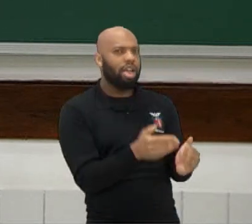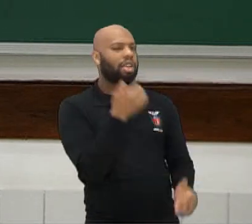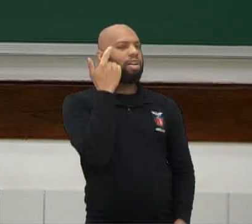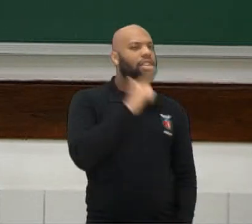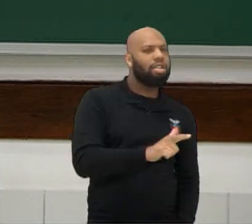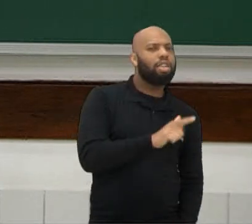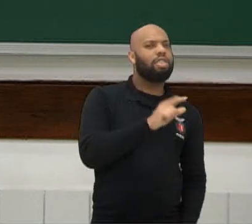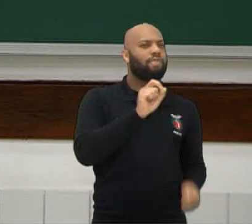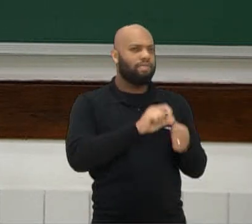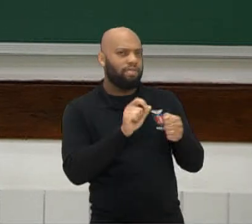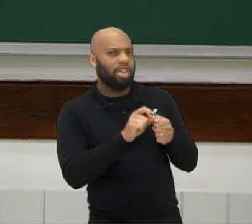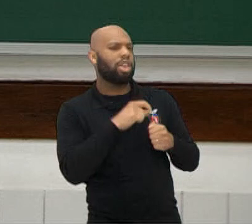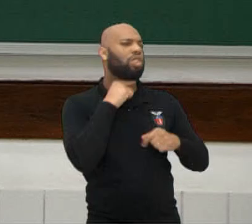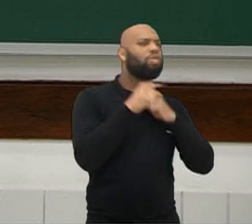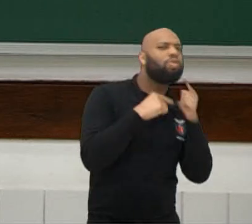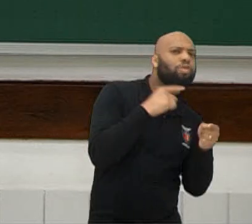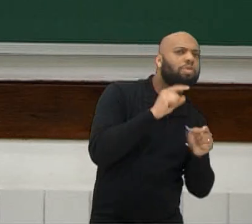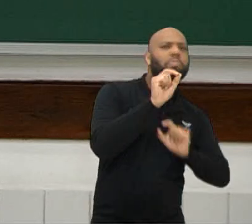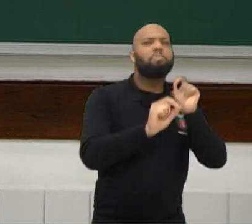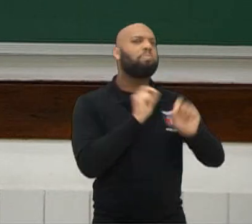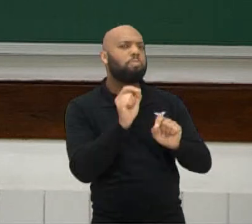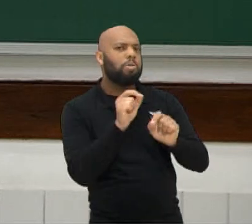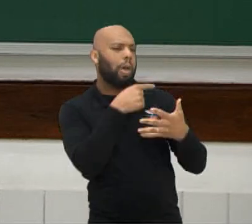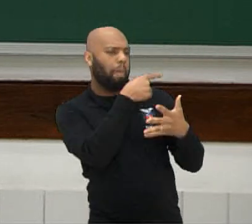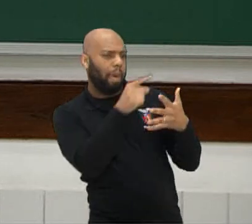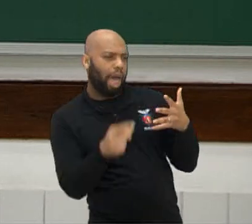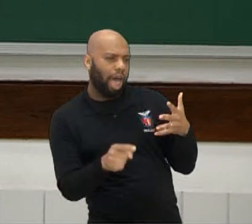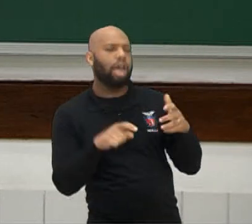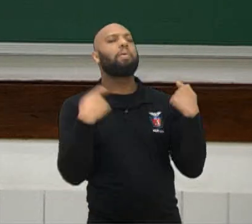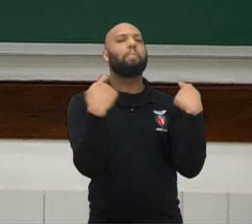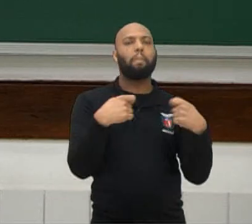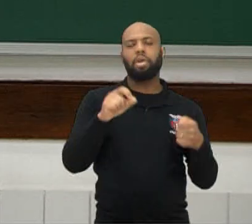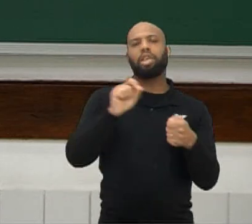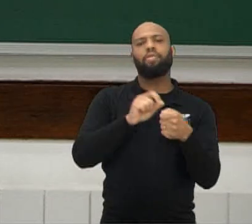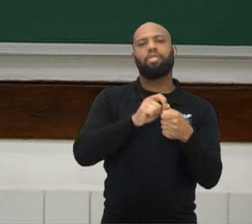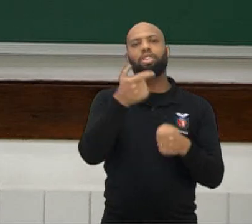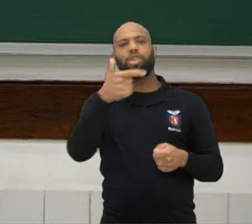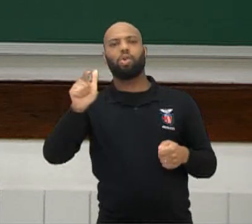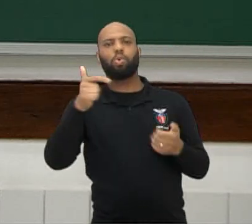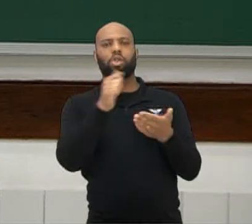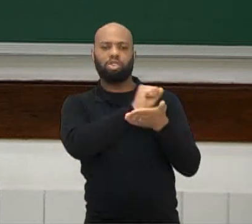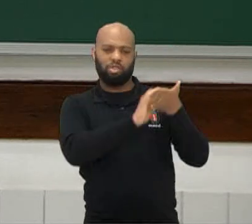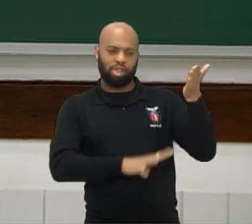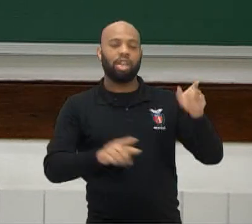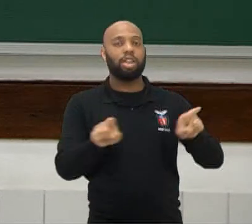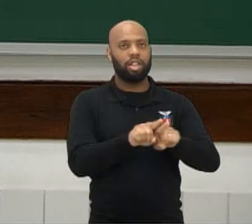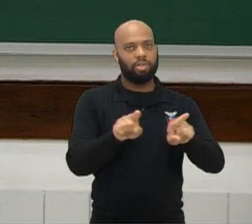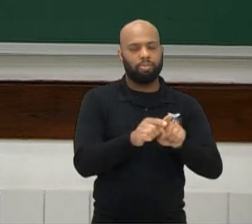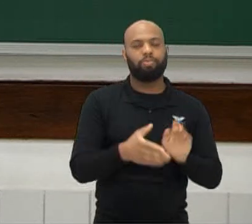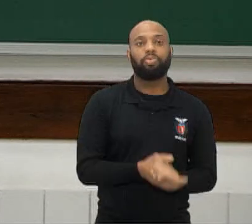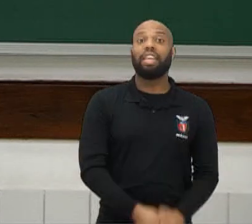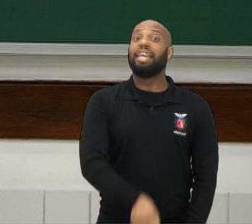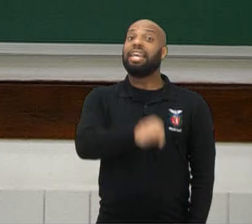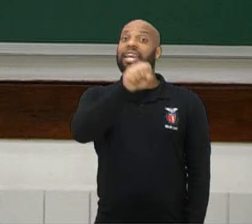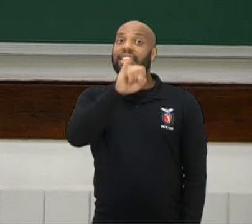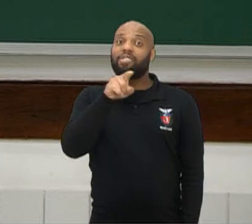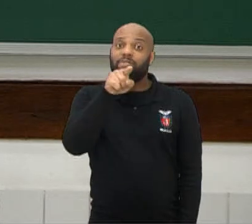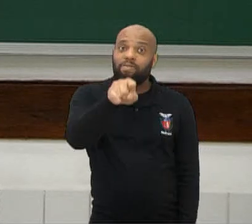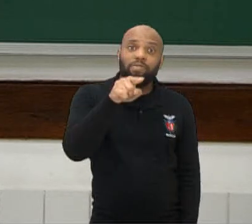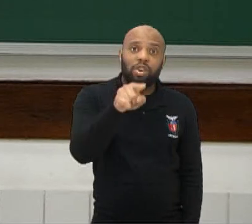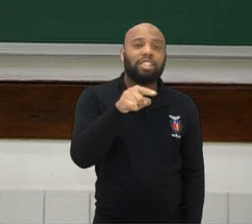estão conseguindo, se tem dúvidas, tudo mais, é preciso que vocês realizem as outras atividades. Aqueles alunos que estão